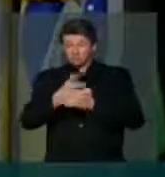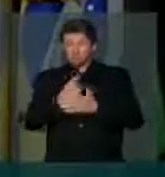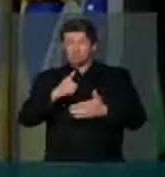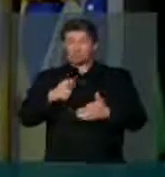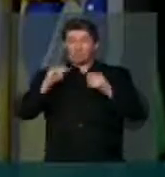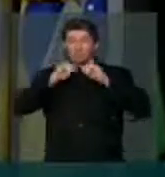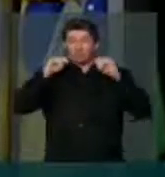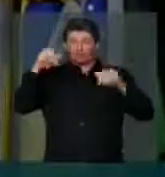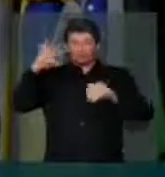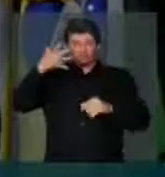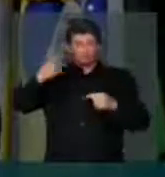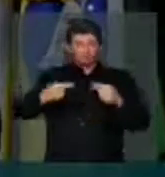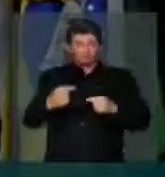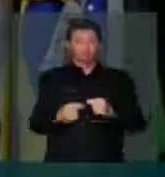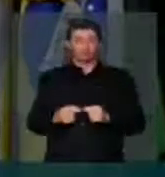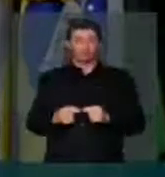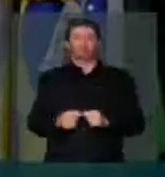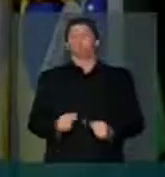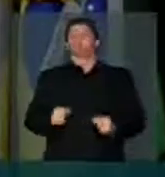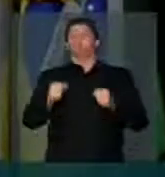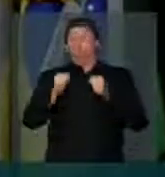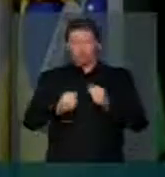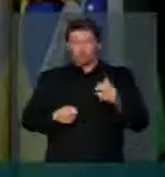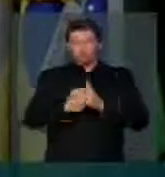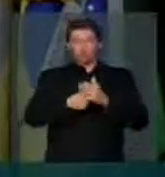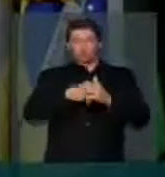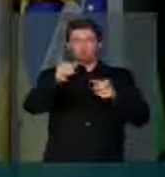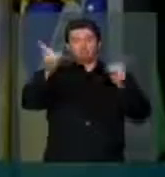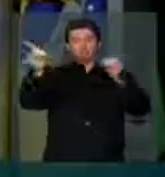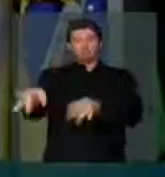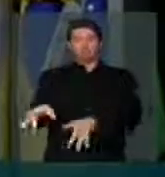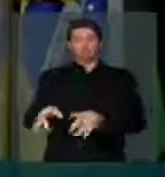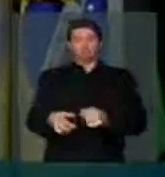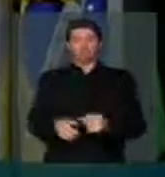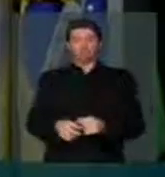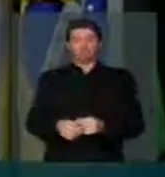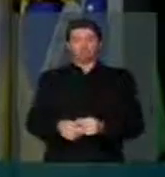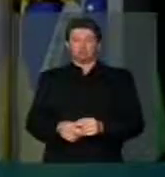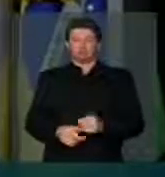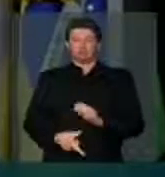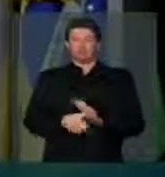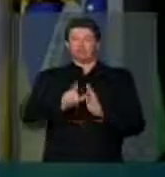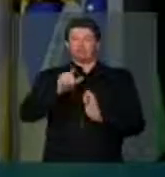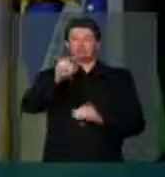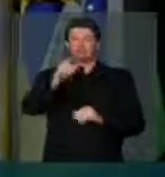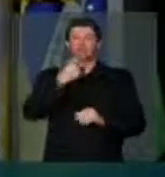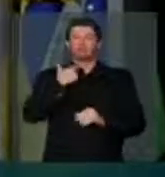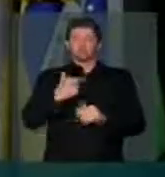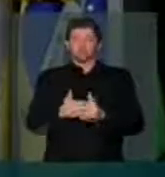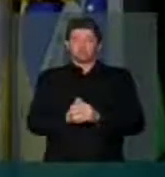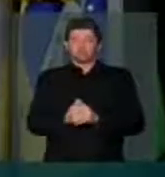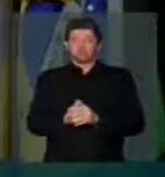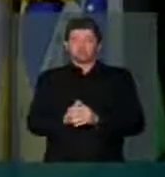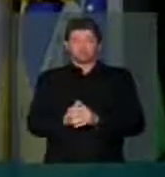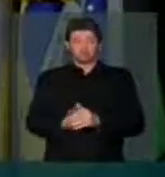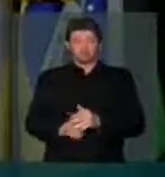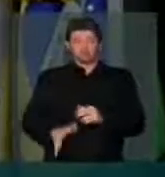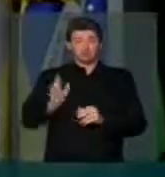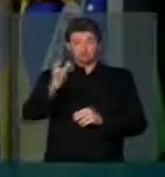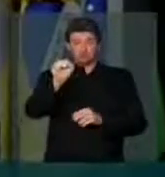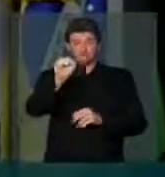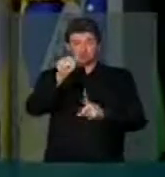a sua campanha política, podem lhe obrigar a entregar o cargo antes do que a senhora gostaria. Há